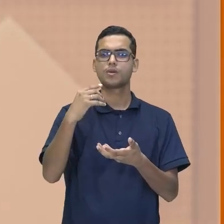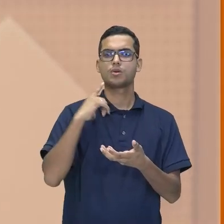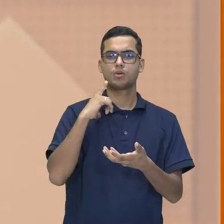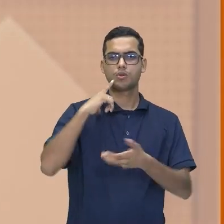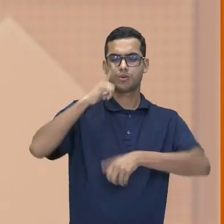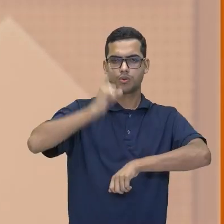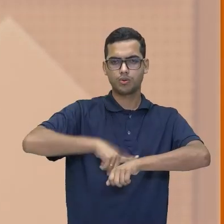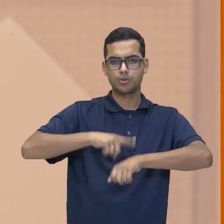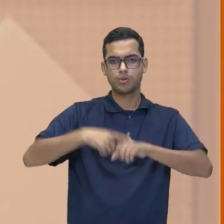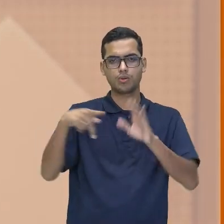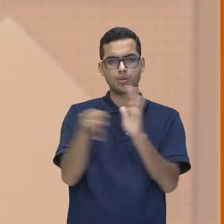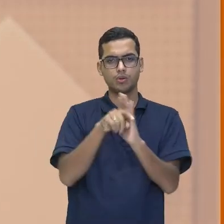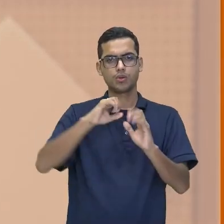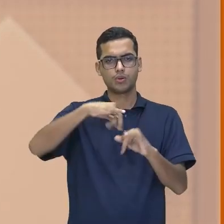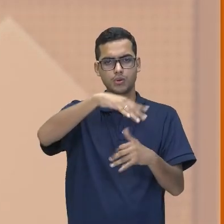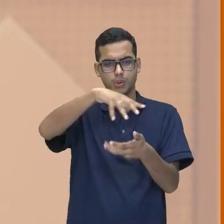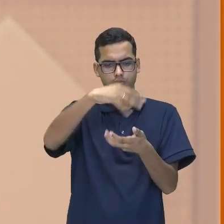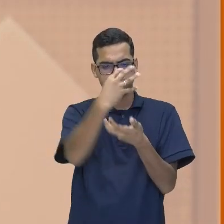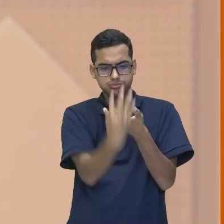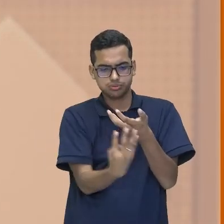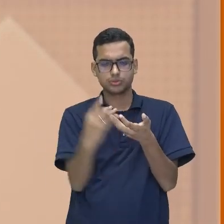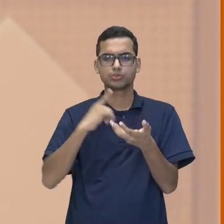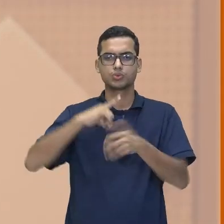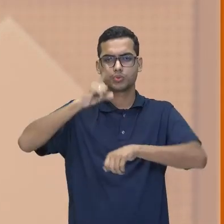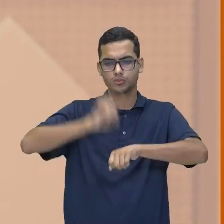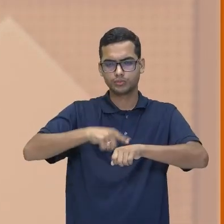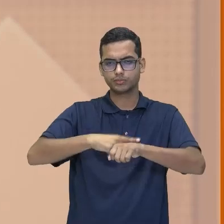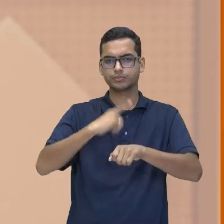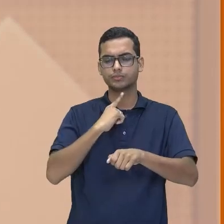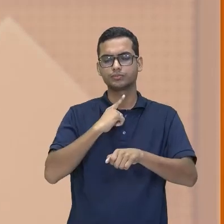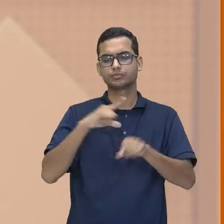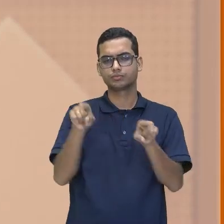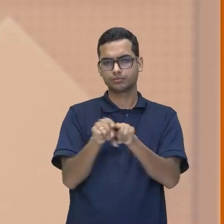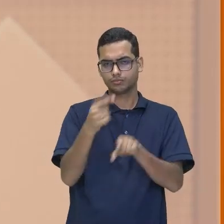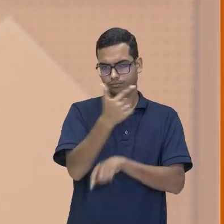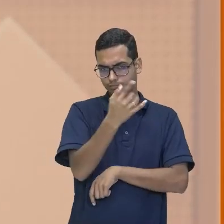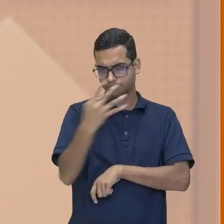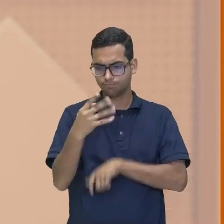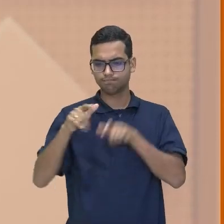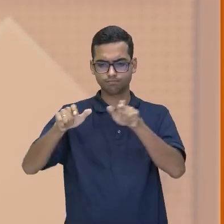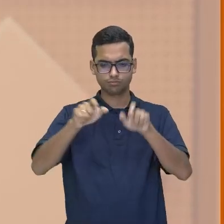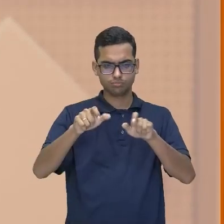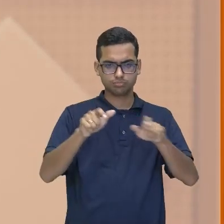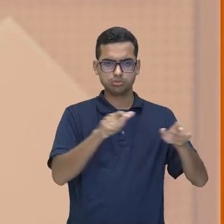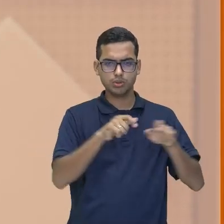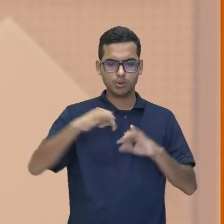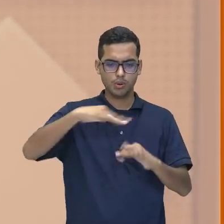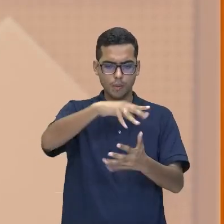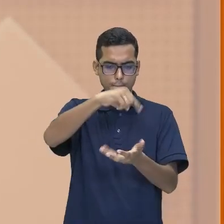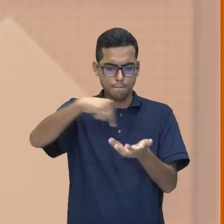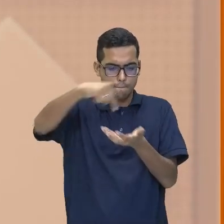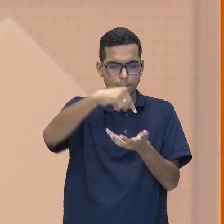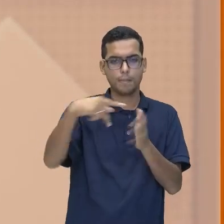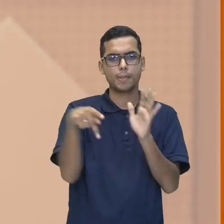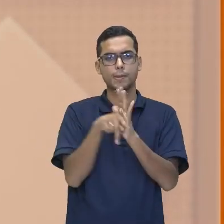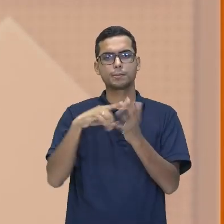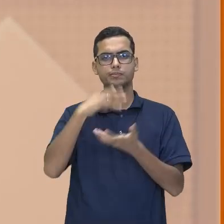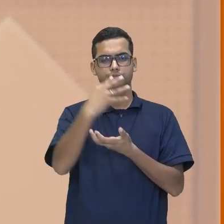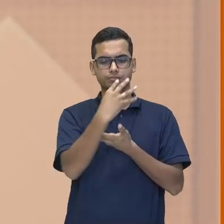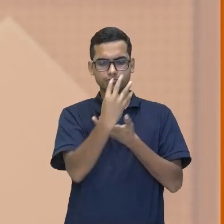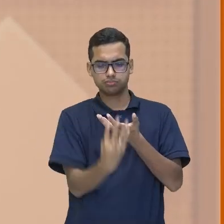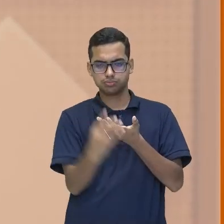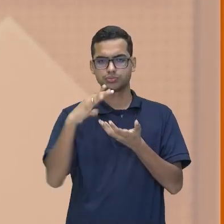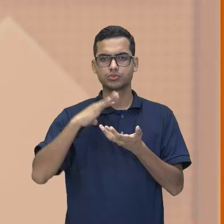de fusos horários, né, que são delimitados aí pelos meridianos de 15 graus. E cada 15 graus